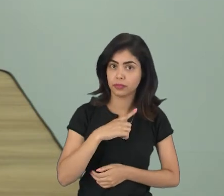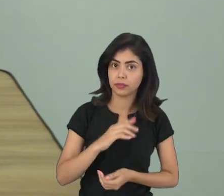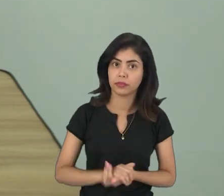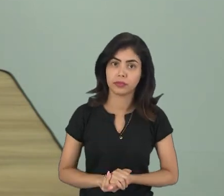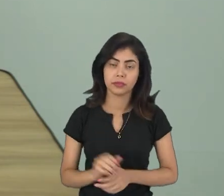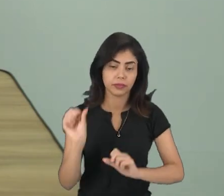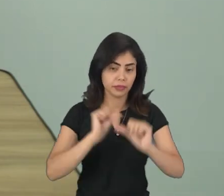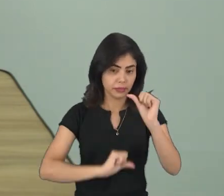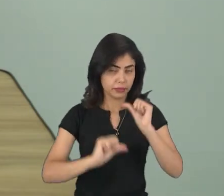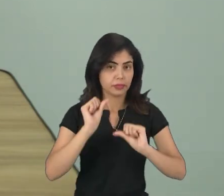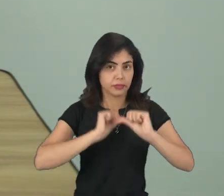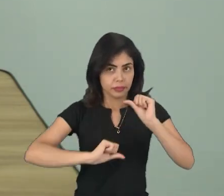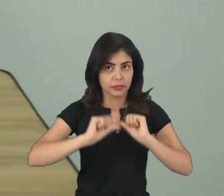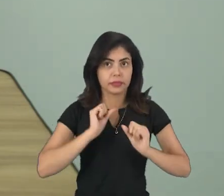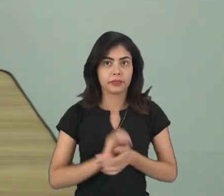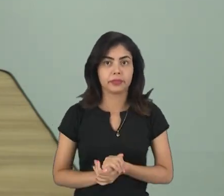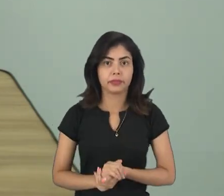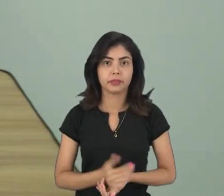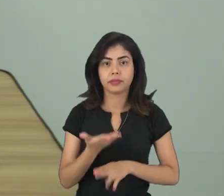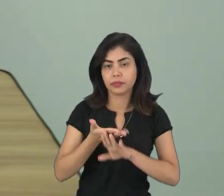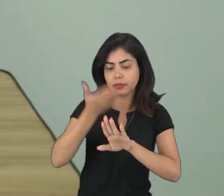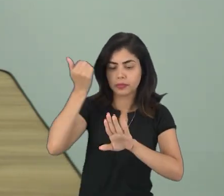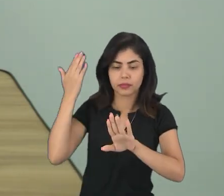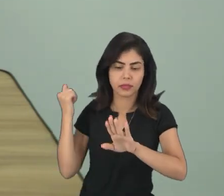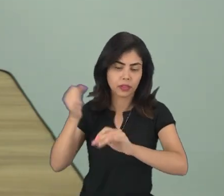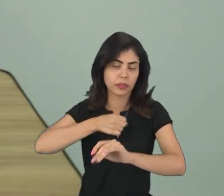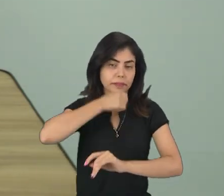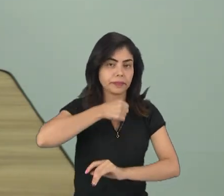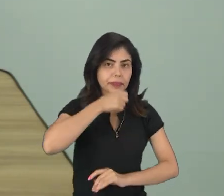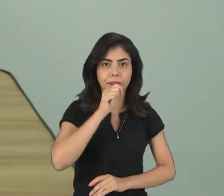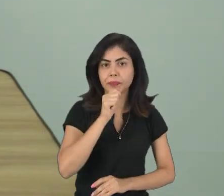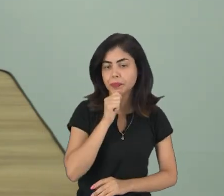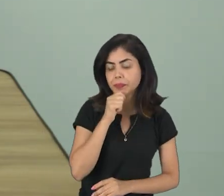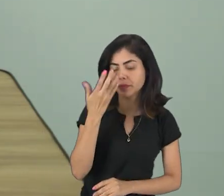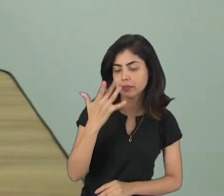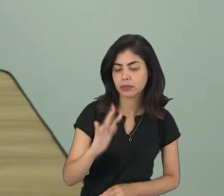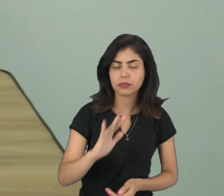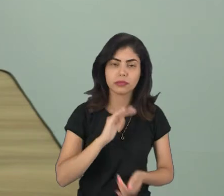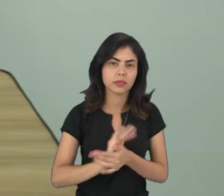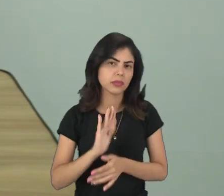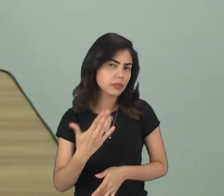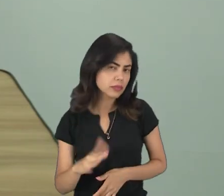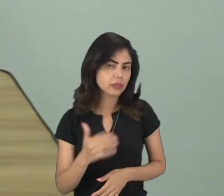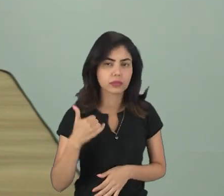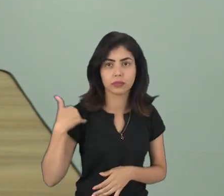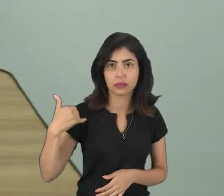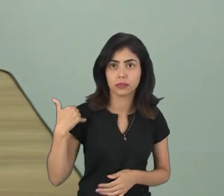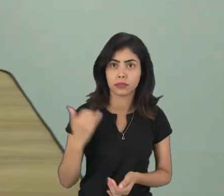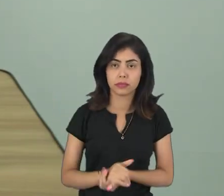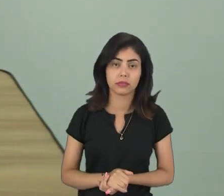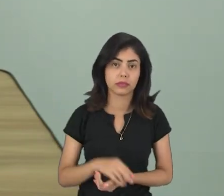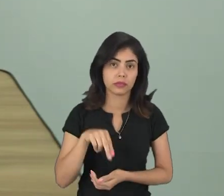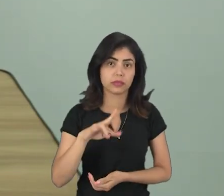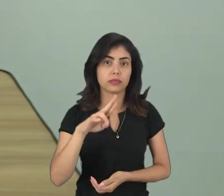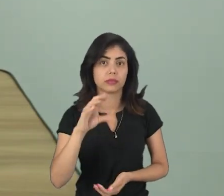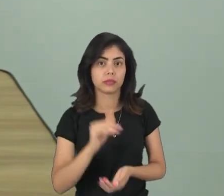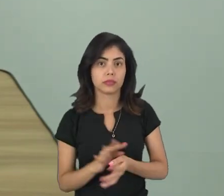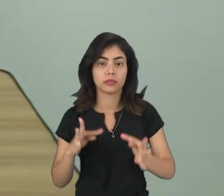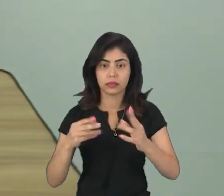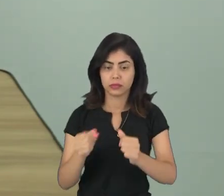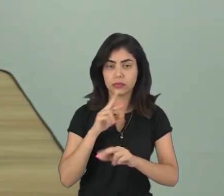quê? Mudanças. Antes, quando o avô ainda era menino, mais ou menos da idade do neto, tudo